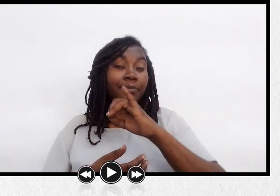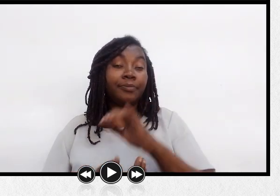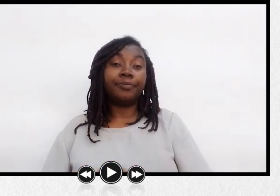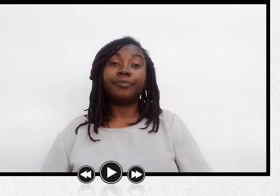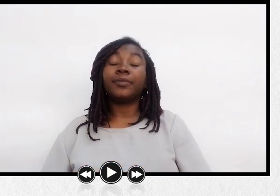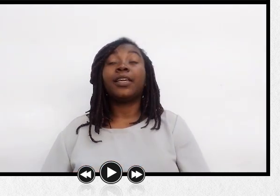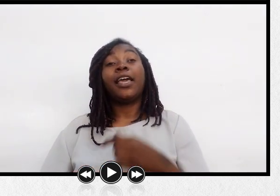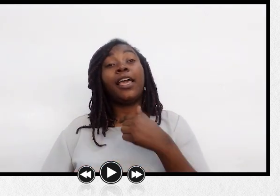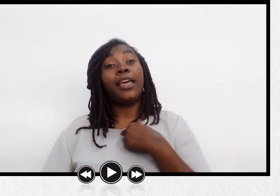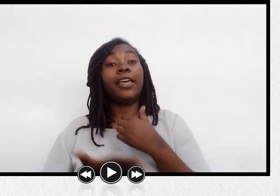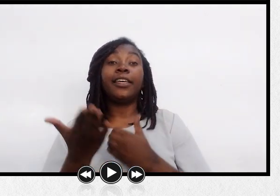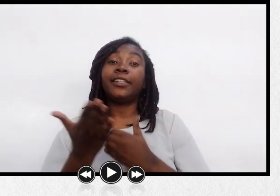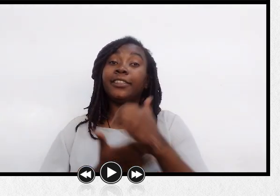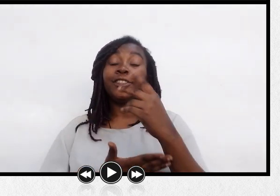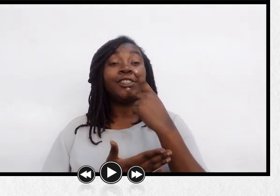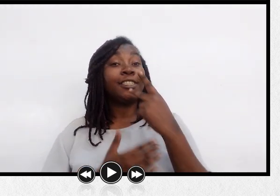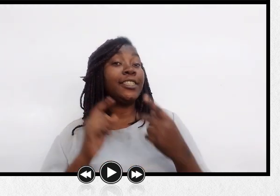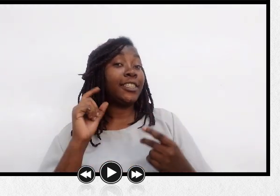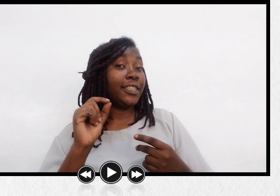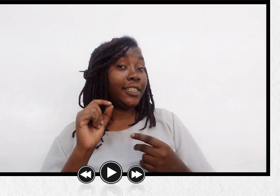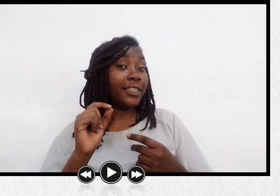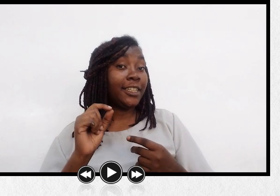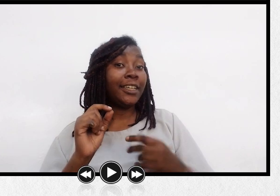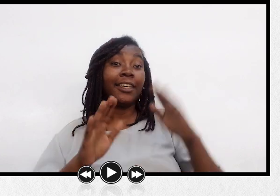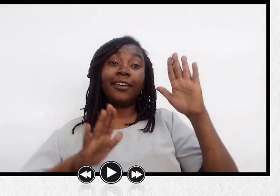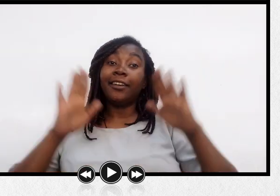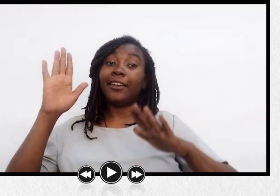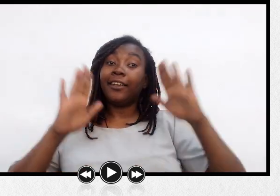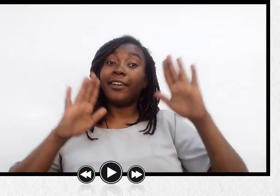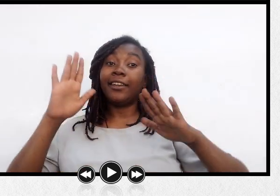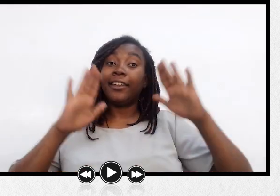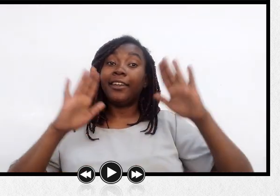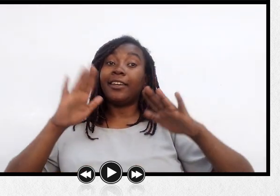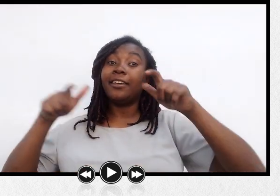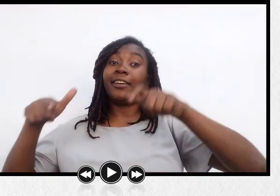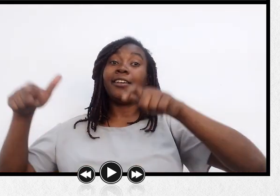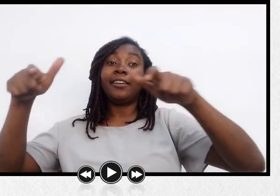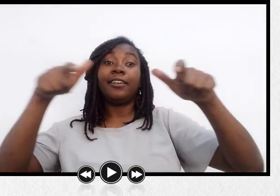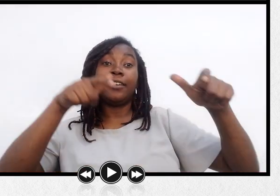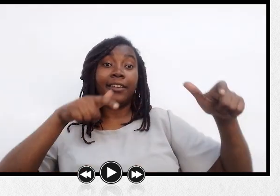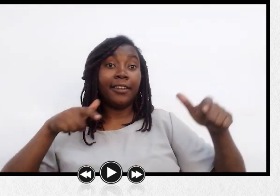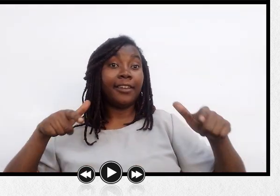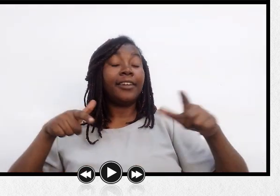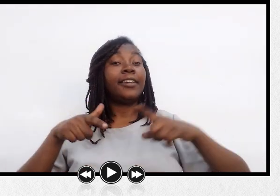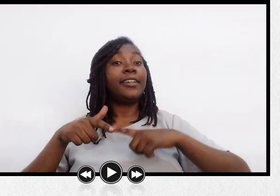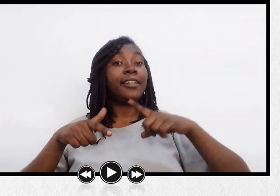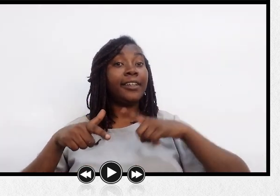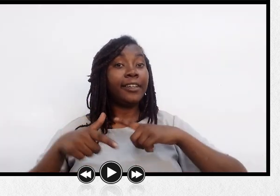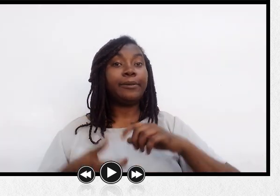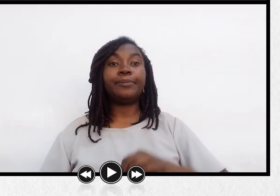você, eu vou iniciar dizendo o seguinte: depende da região. Nós vamos